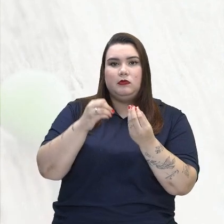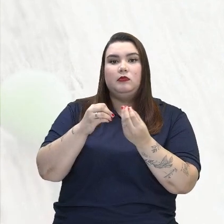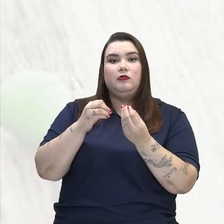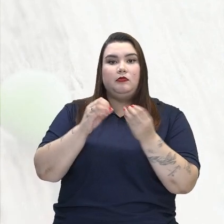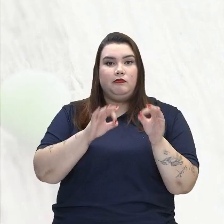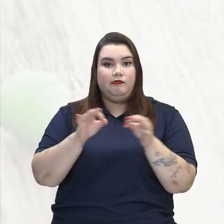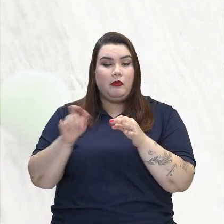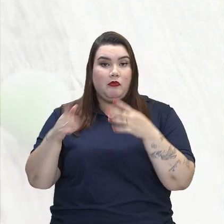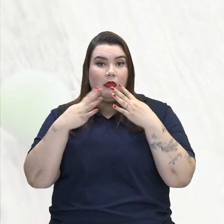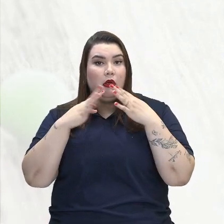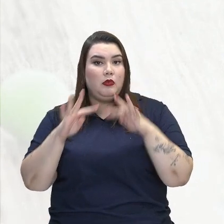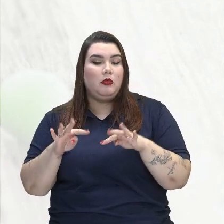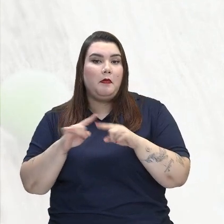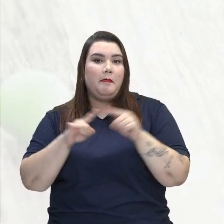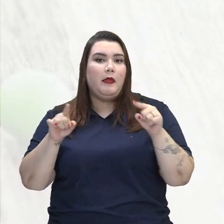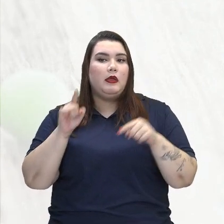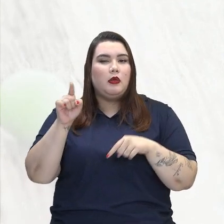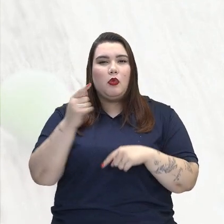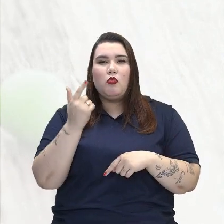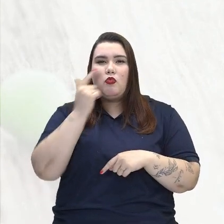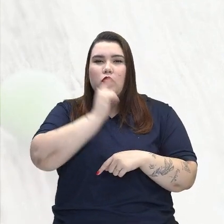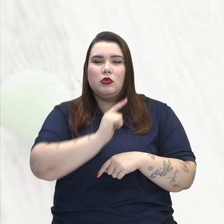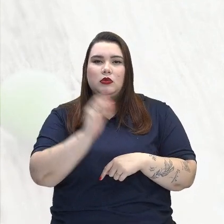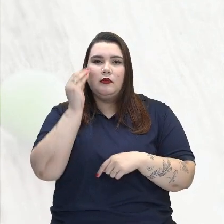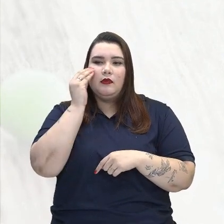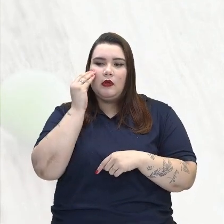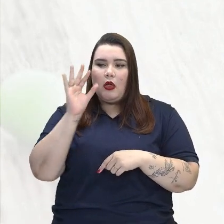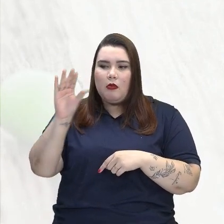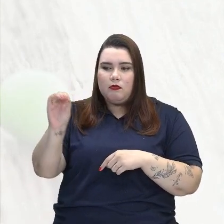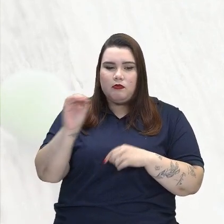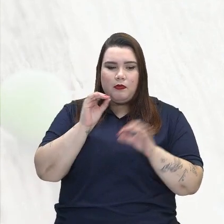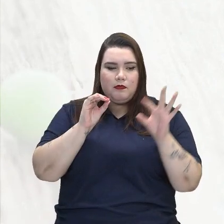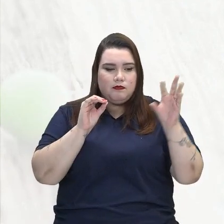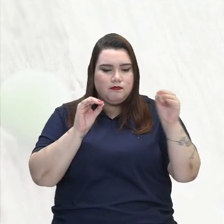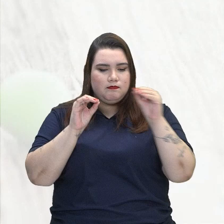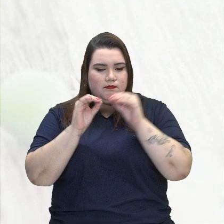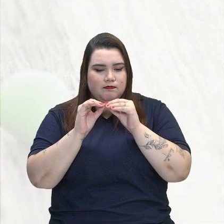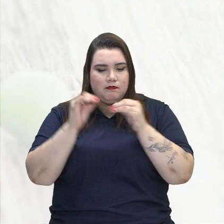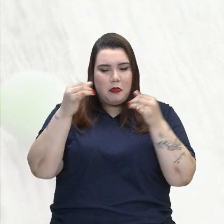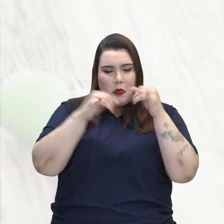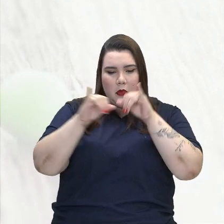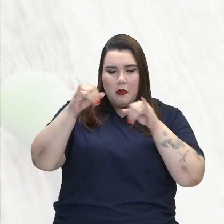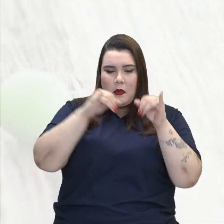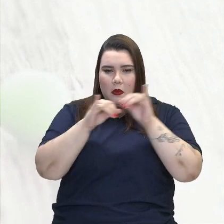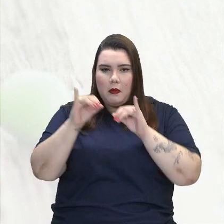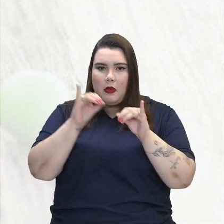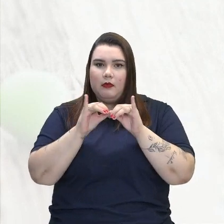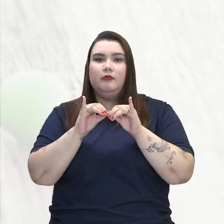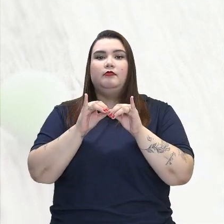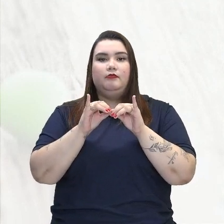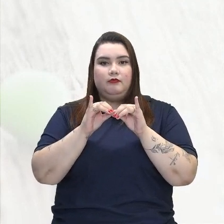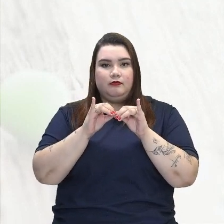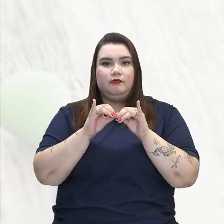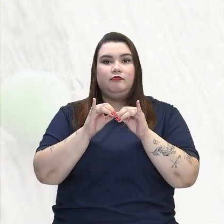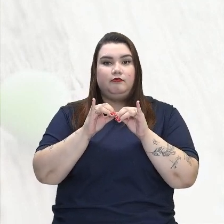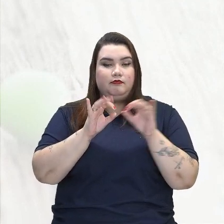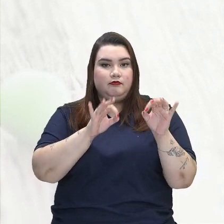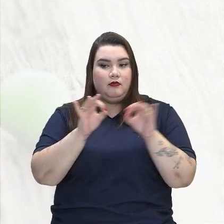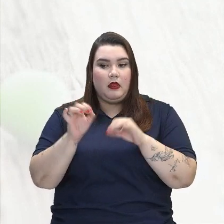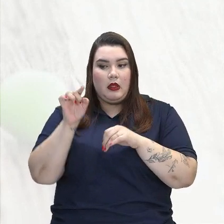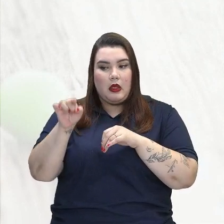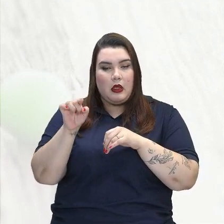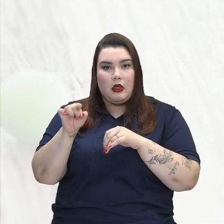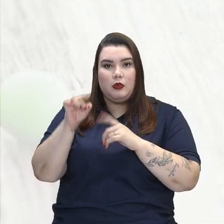isso. Só que, no entanto, ele conseguia realizar essa polinização cruzada, ou seja, pegar uma porção da planta,